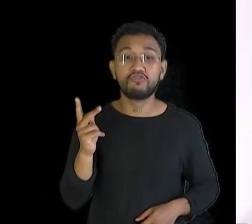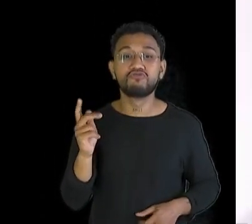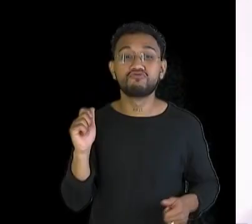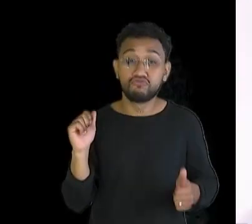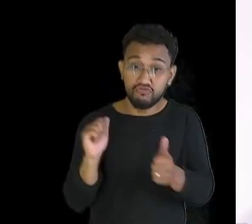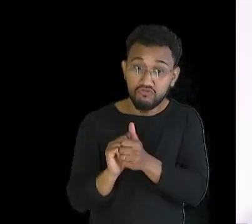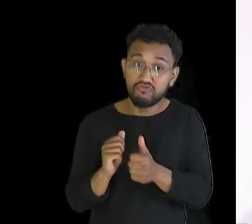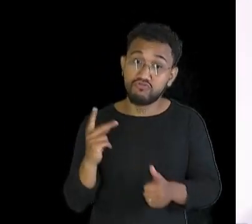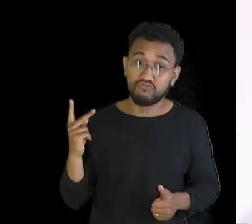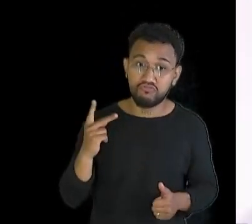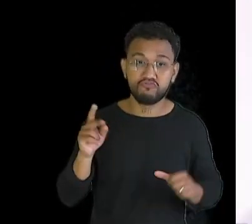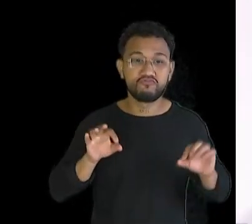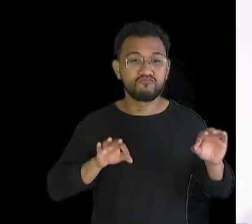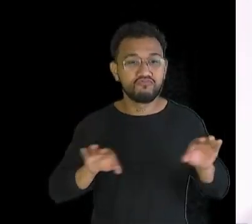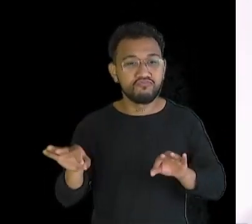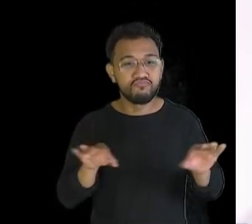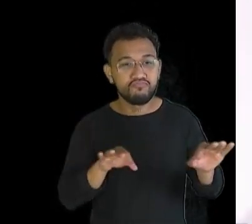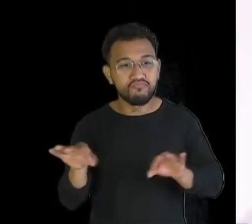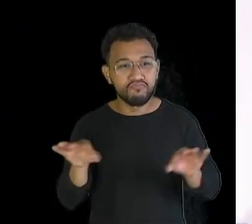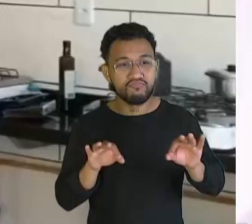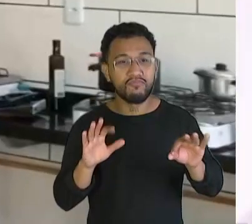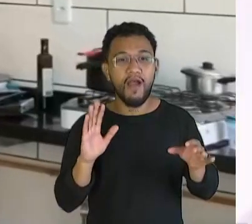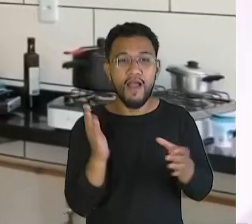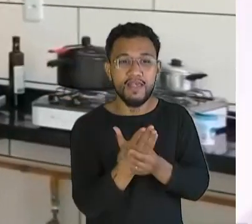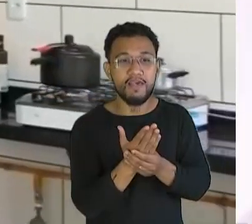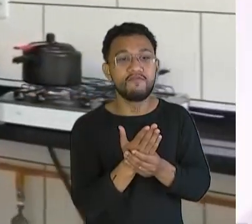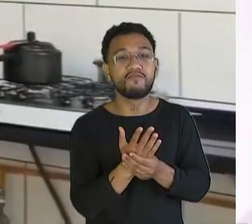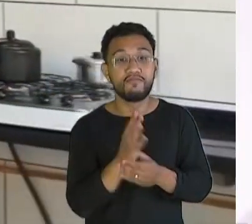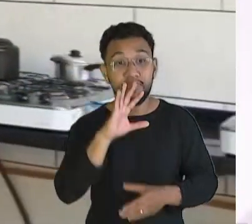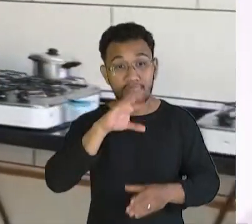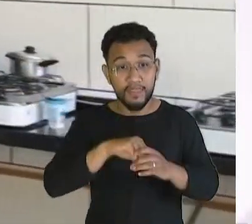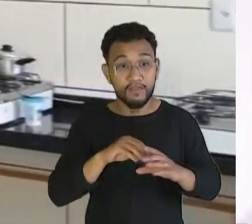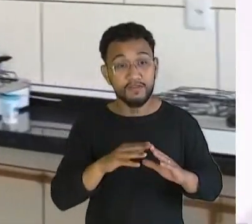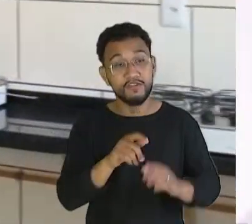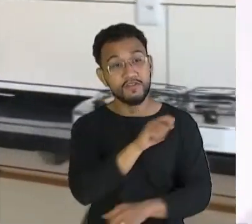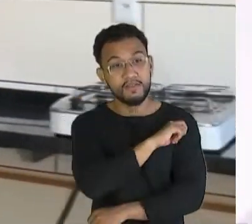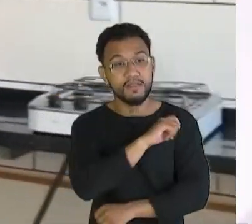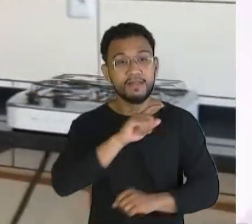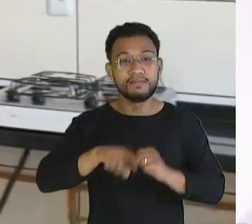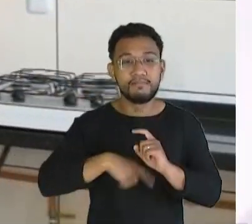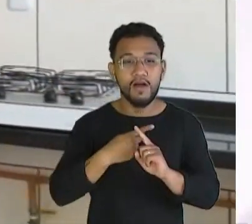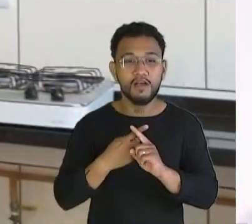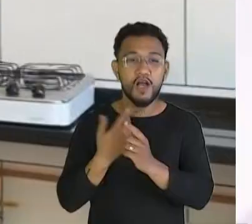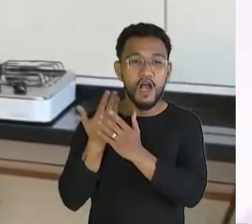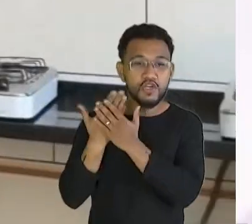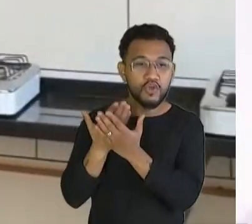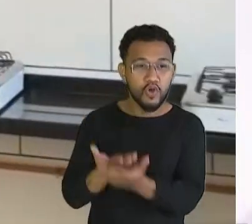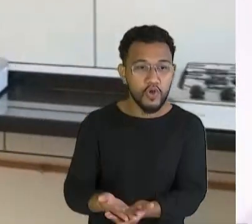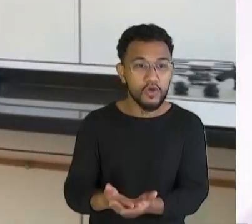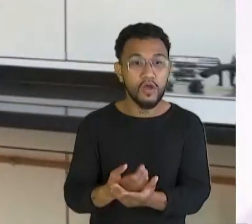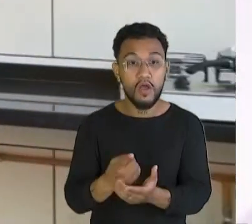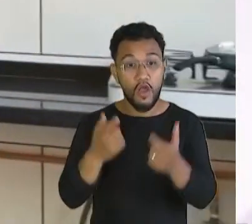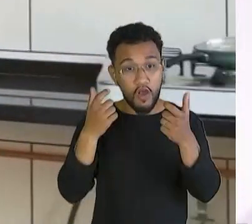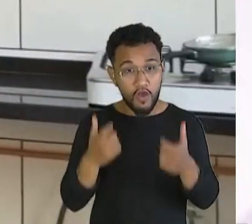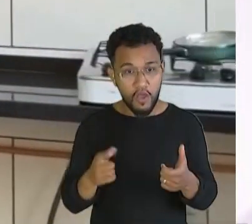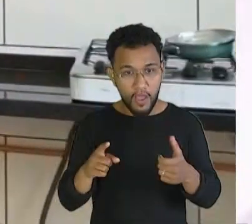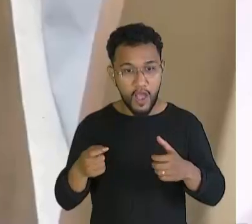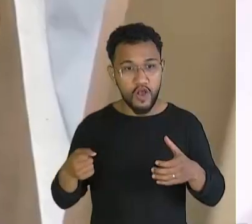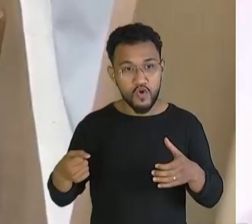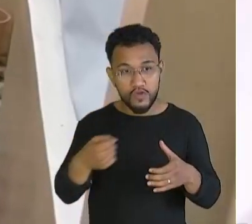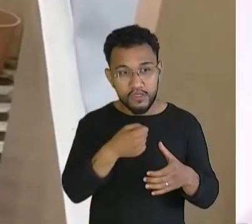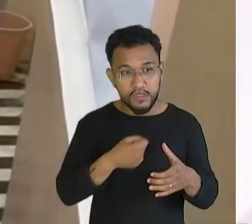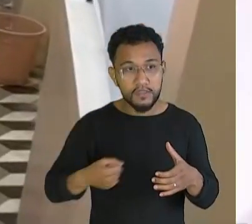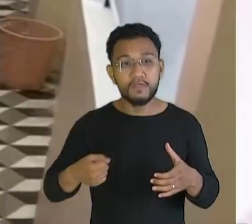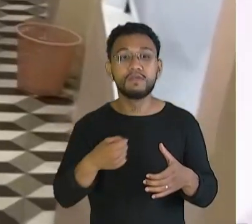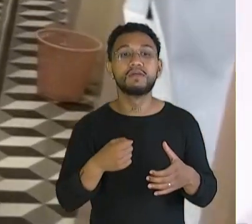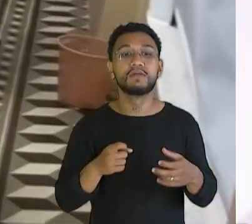A gente organizou com base nos arquivos da casa e nos estudos que já tinham sido feitos. Isso aí é o refeito, não, é a cozinha. É isso, a